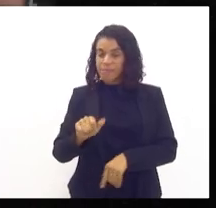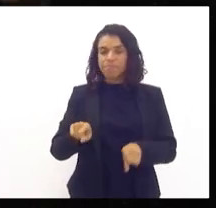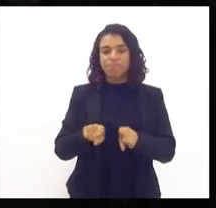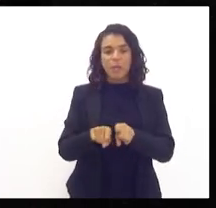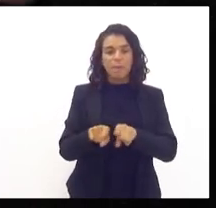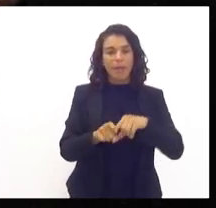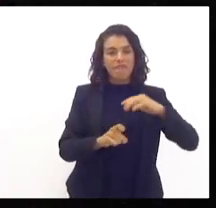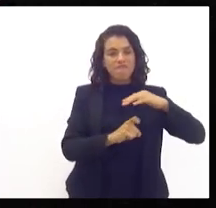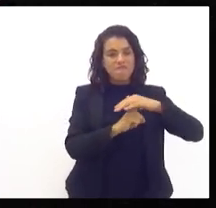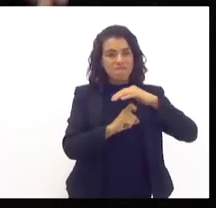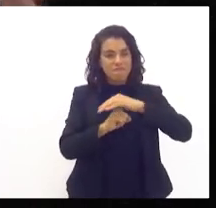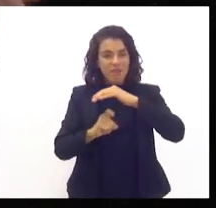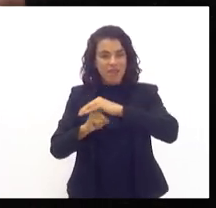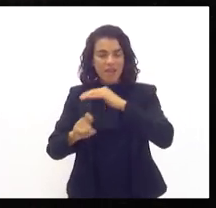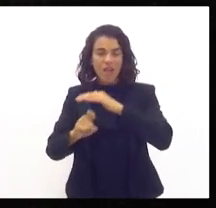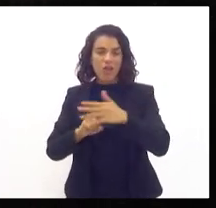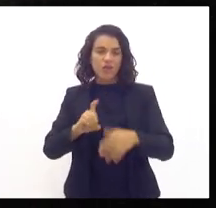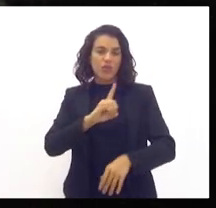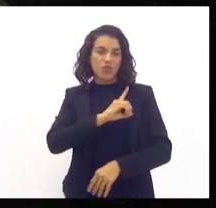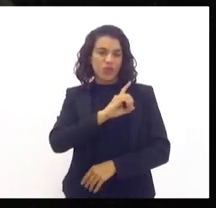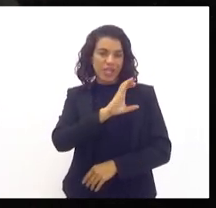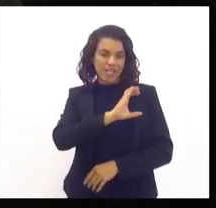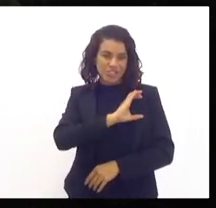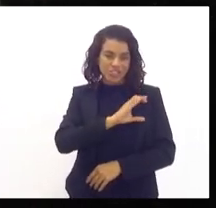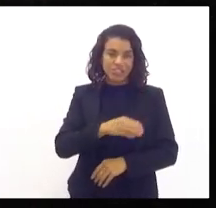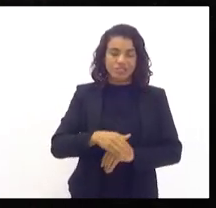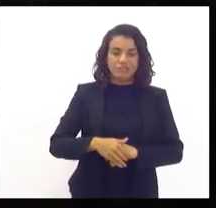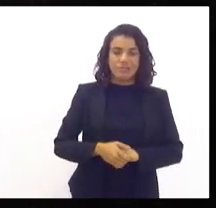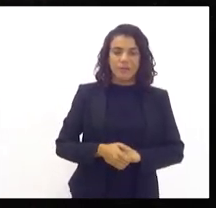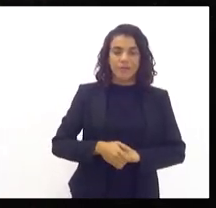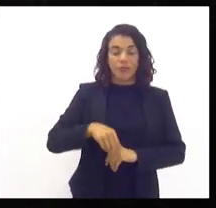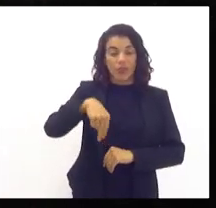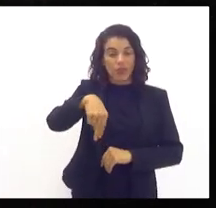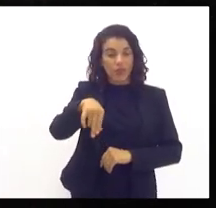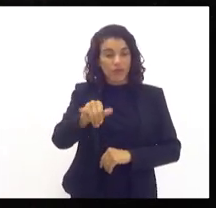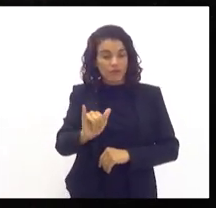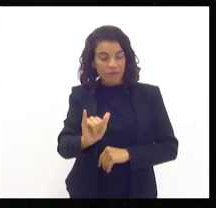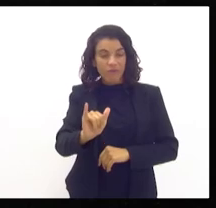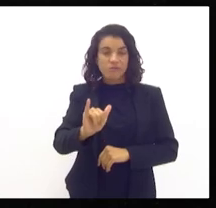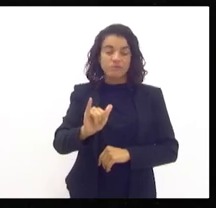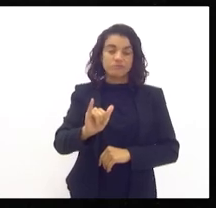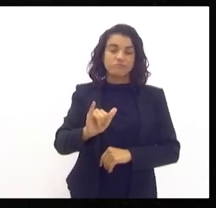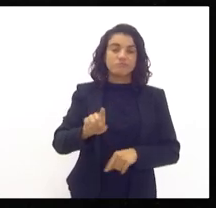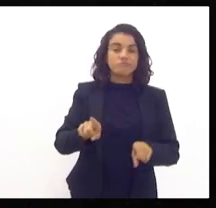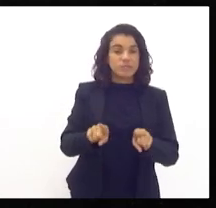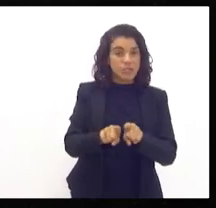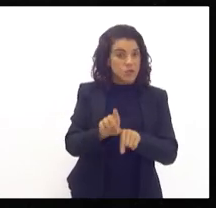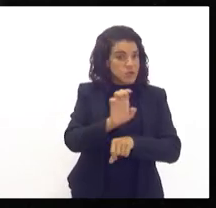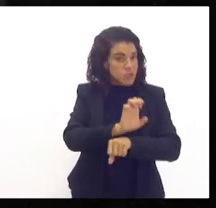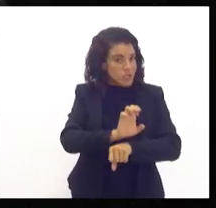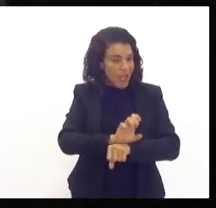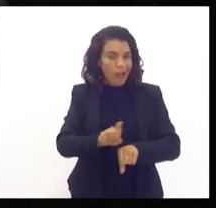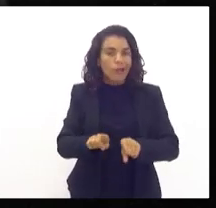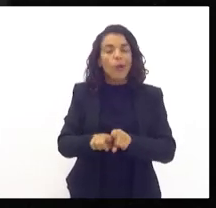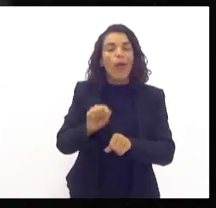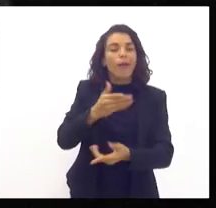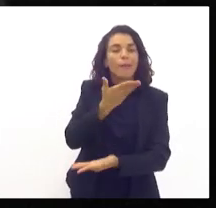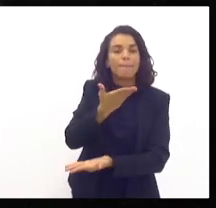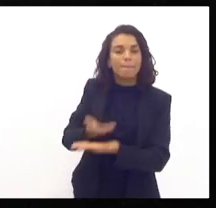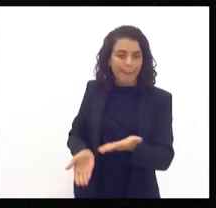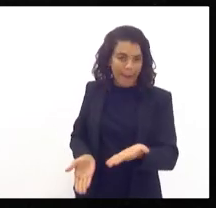de Duque de Caxias, Nova Iguaçu. E o Estado está sendo lesado,